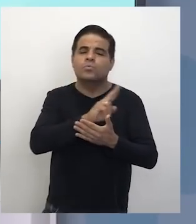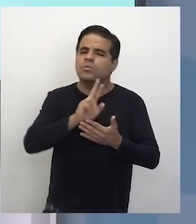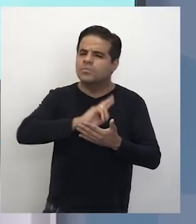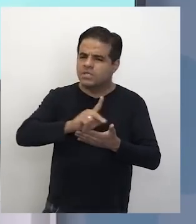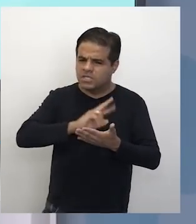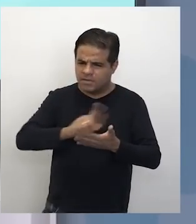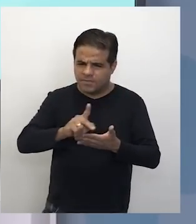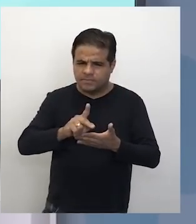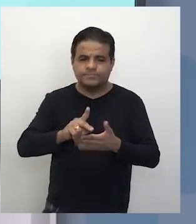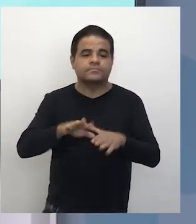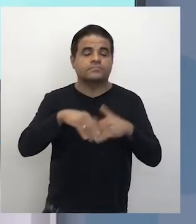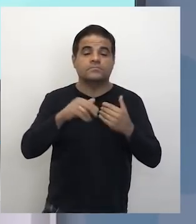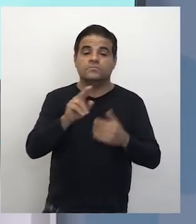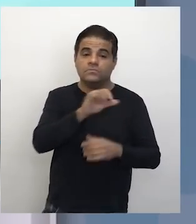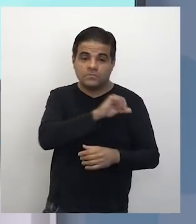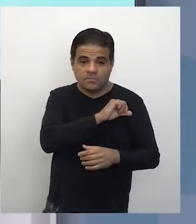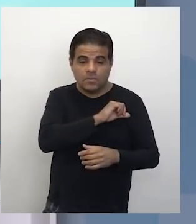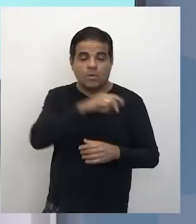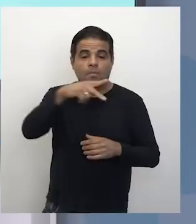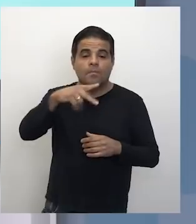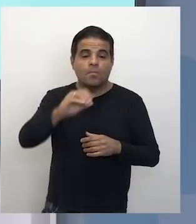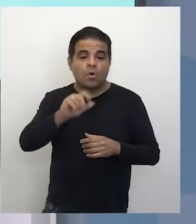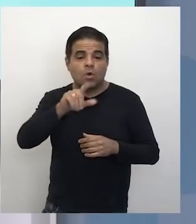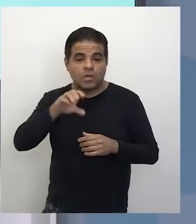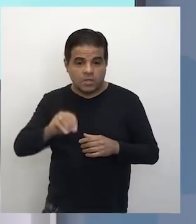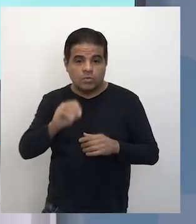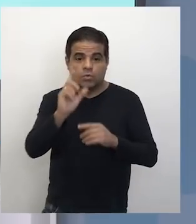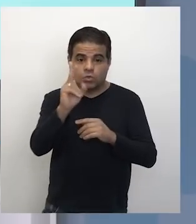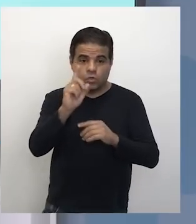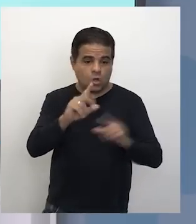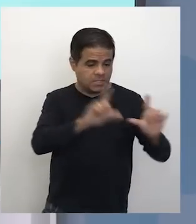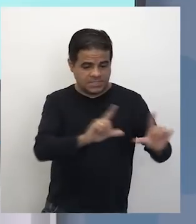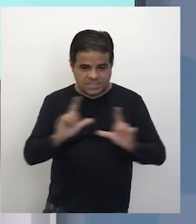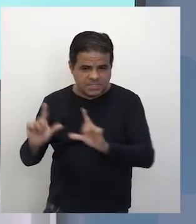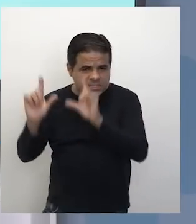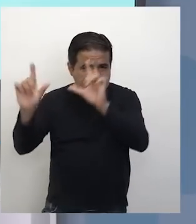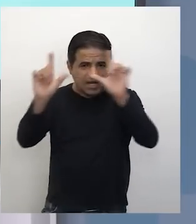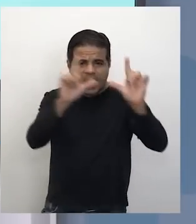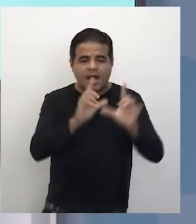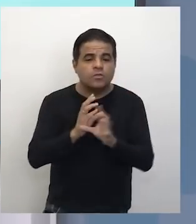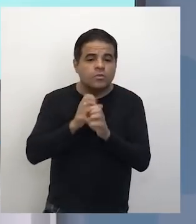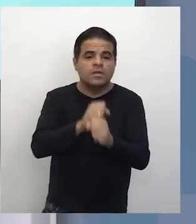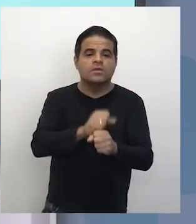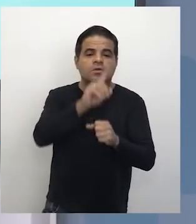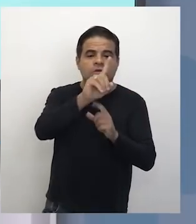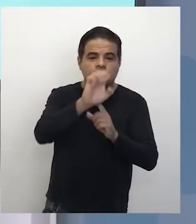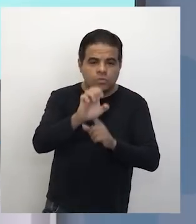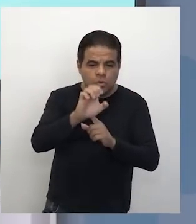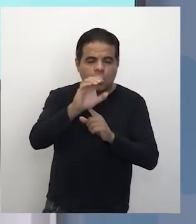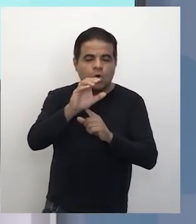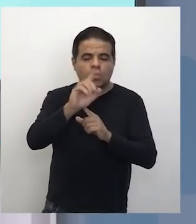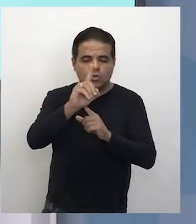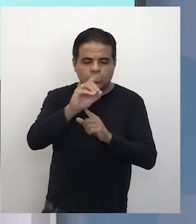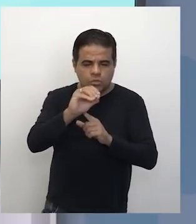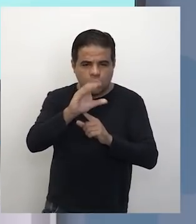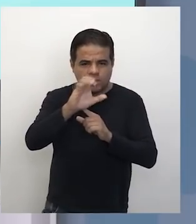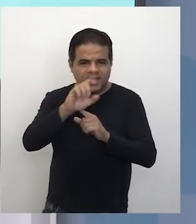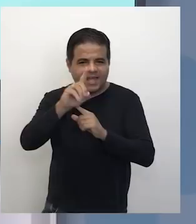certo? Então, ó, nono ano, o polígono que tem 12 lados é chamado de dodecágono, tá bom?